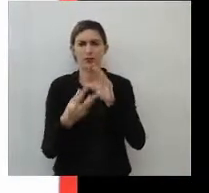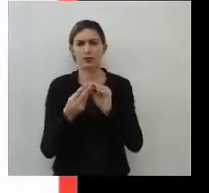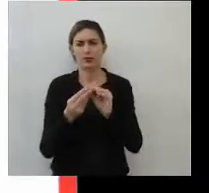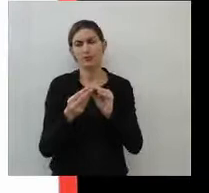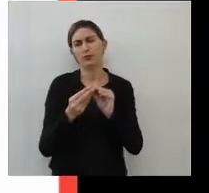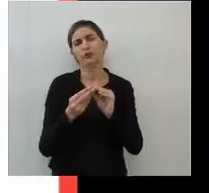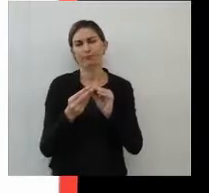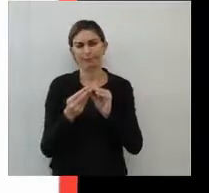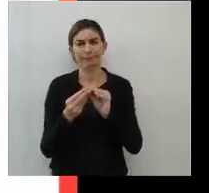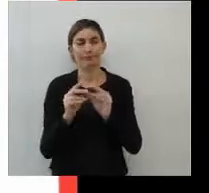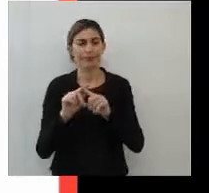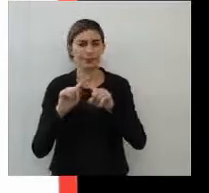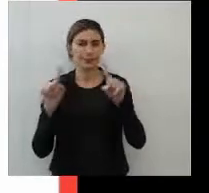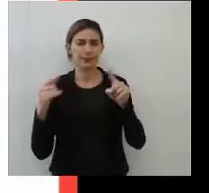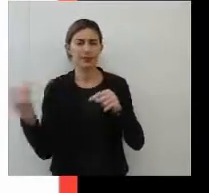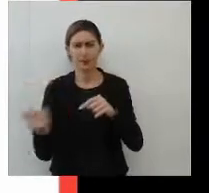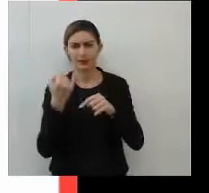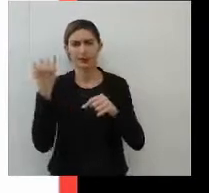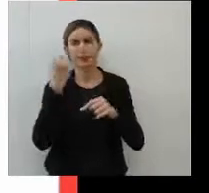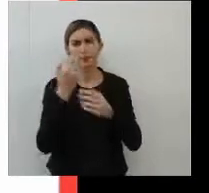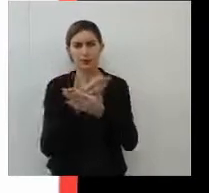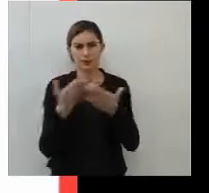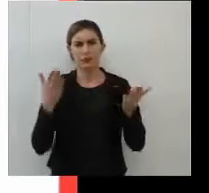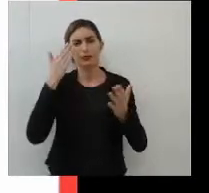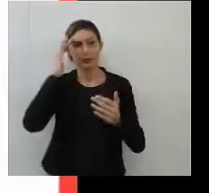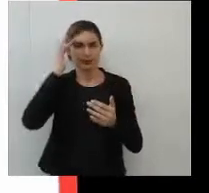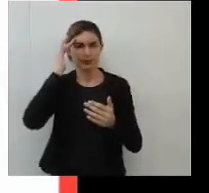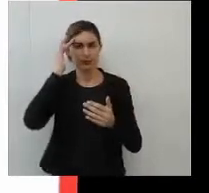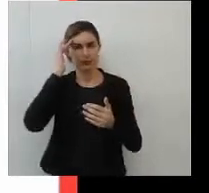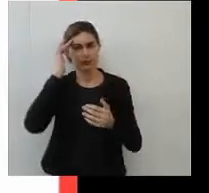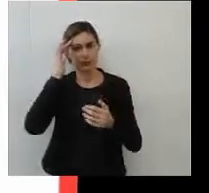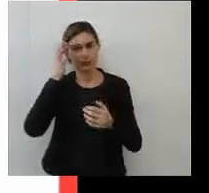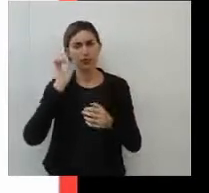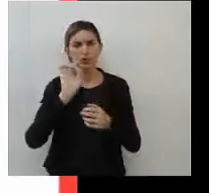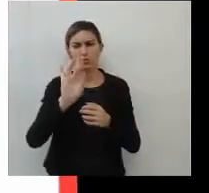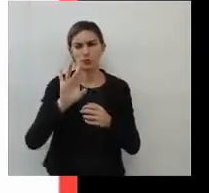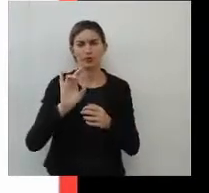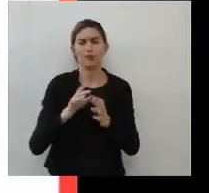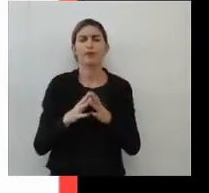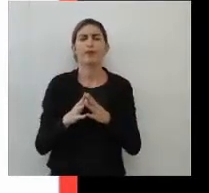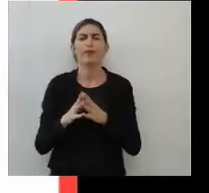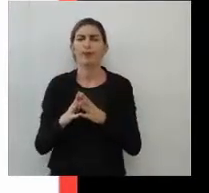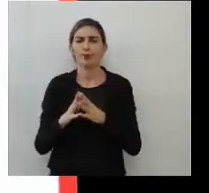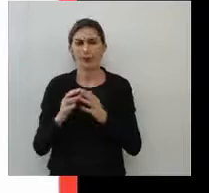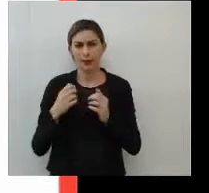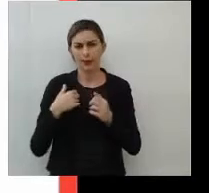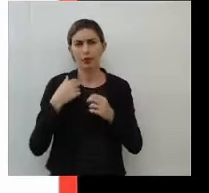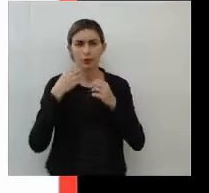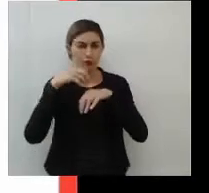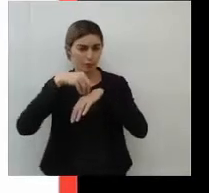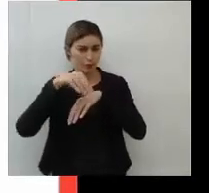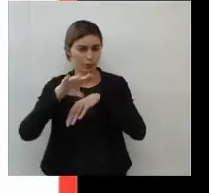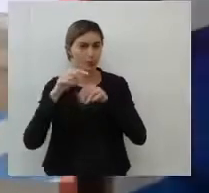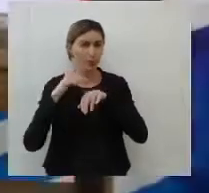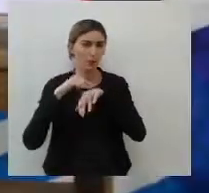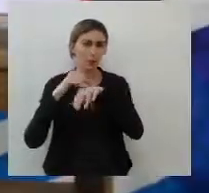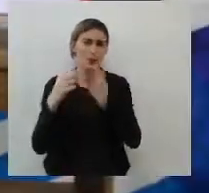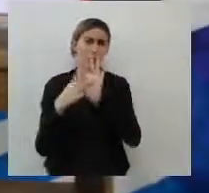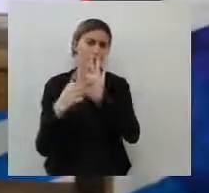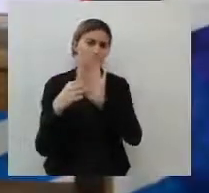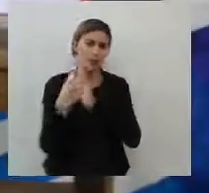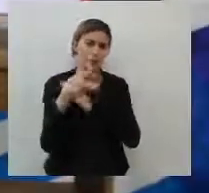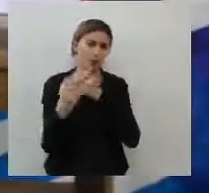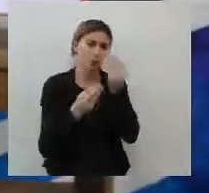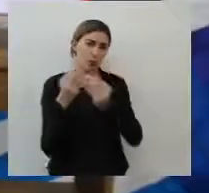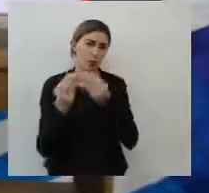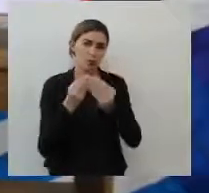quadros, mas é importante que você entenda que isso é apenas um caminho. Tá? Eu vou apontar o caminho e